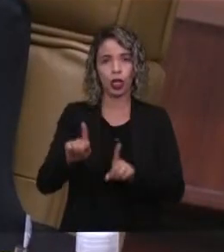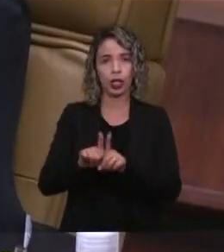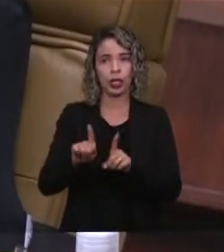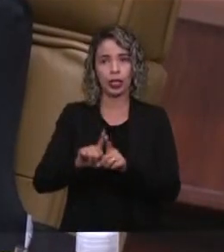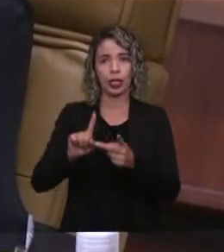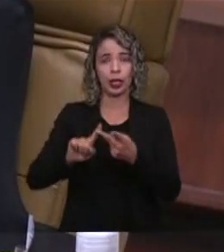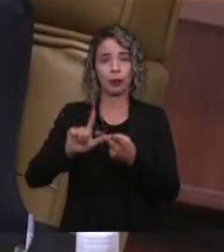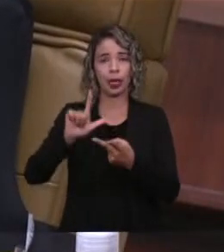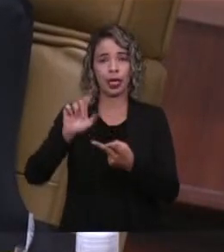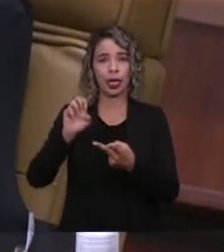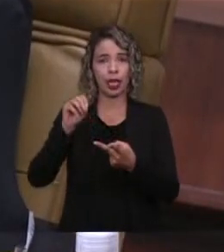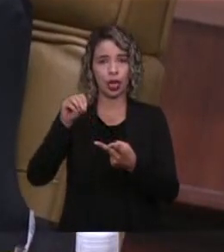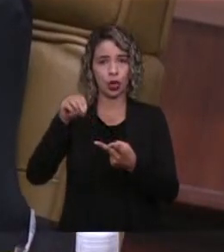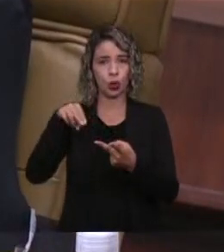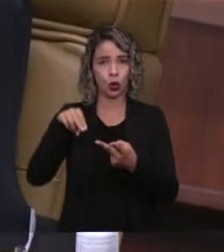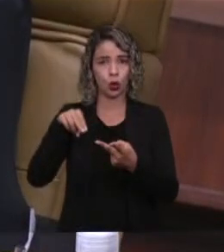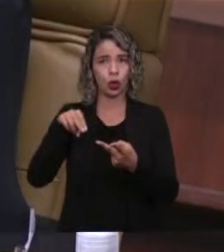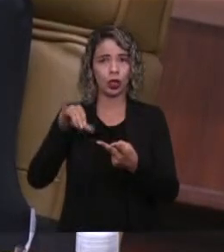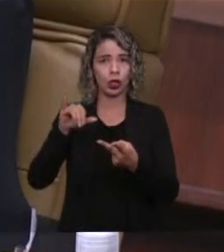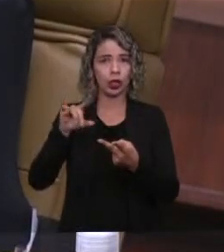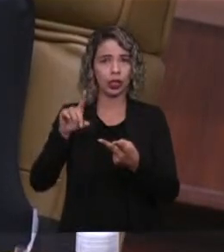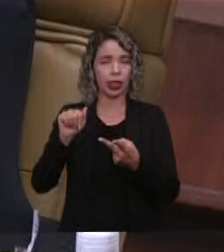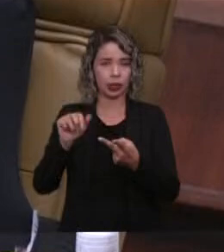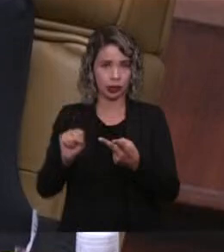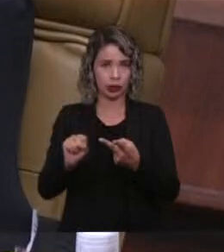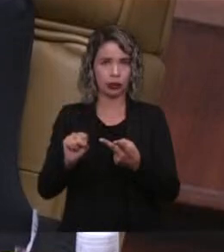por corrupção passiva.